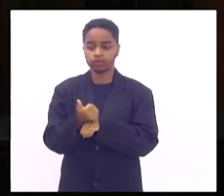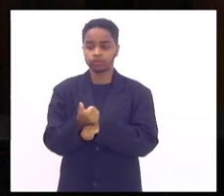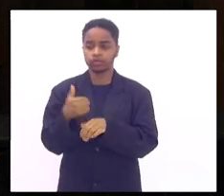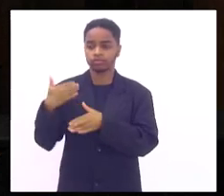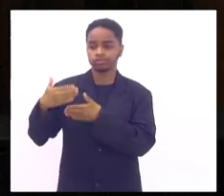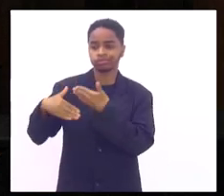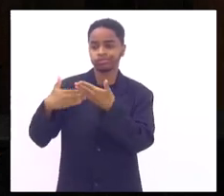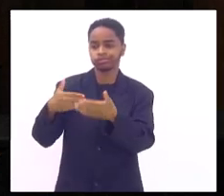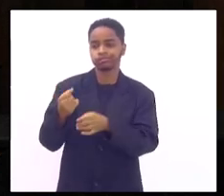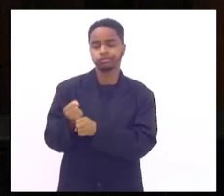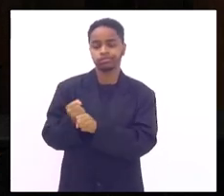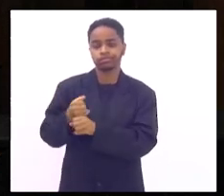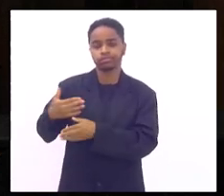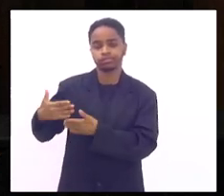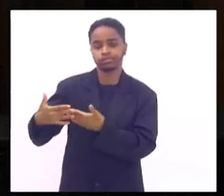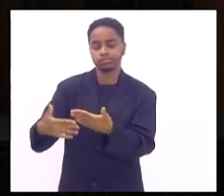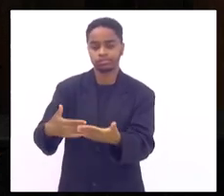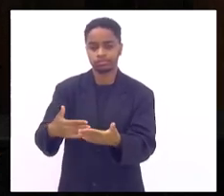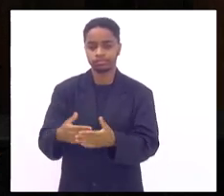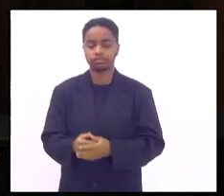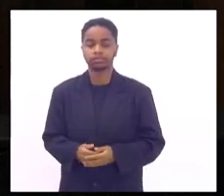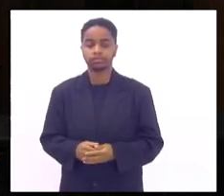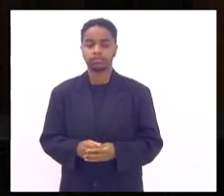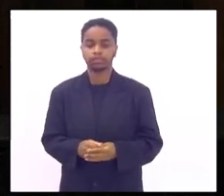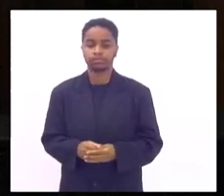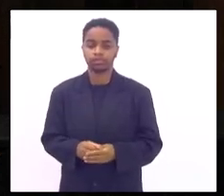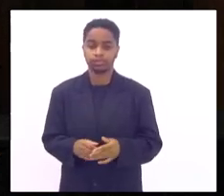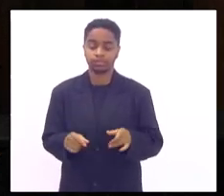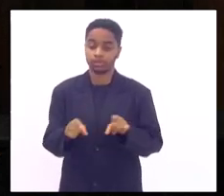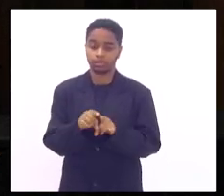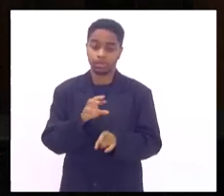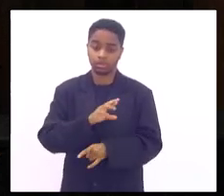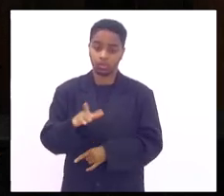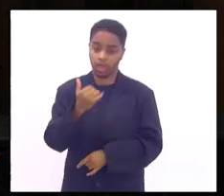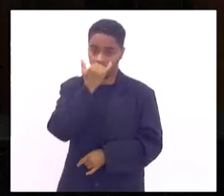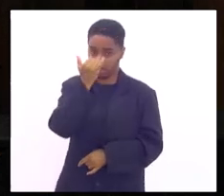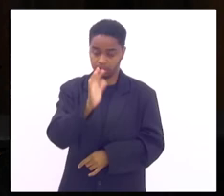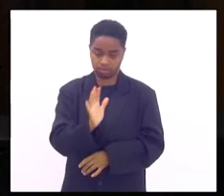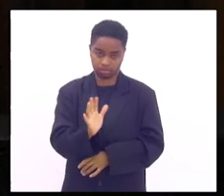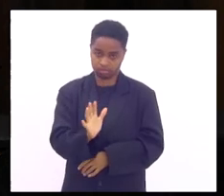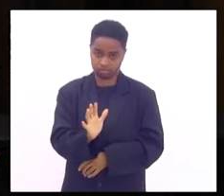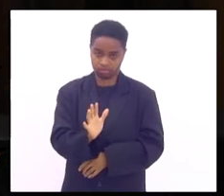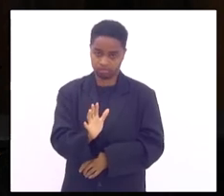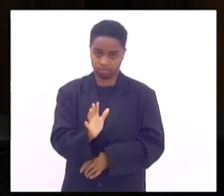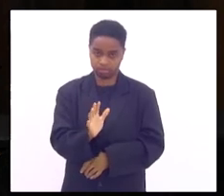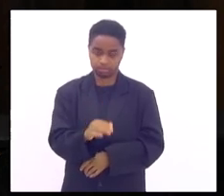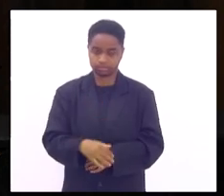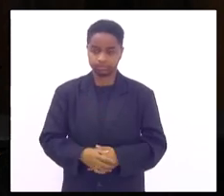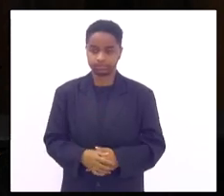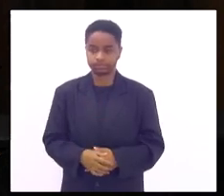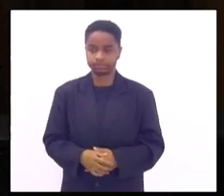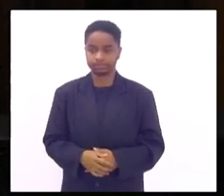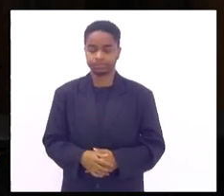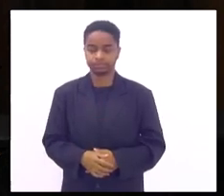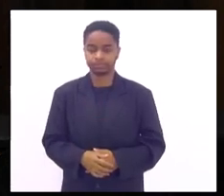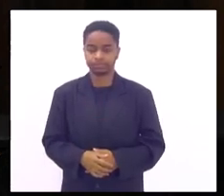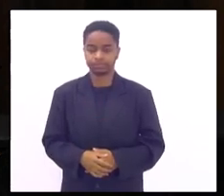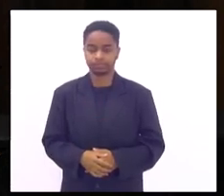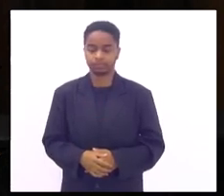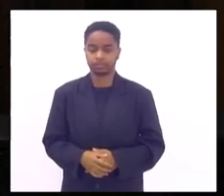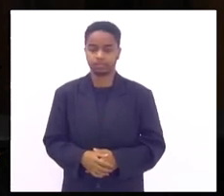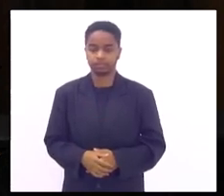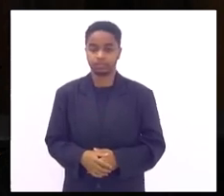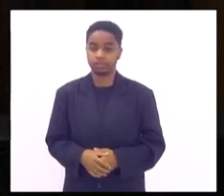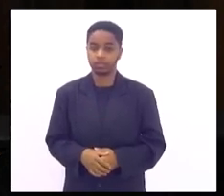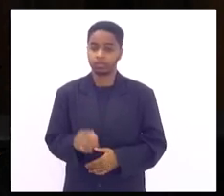né? E não é por acaso, Sami e André, que as